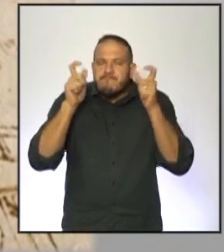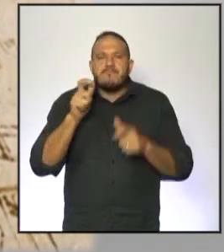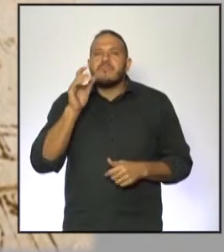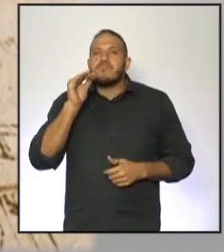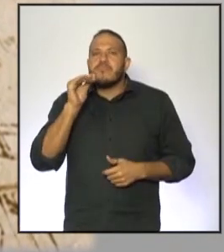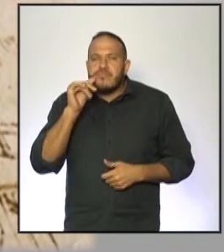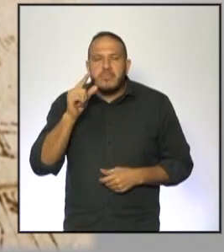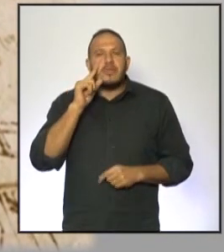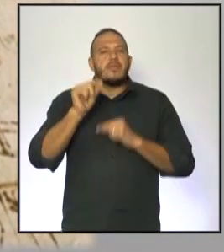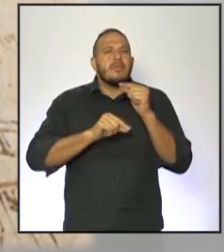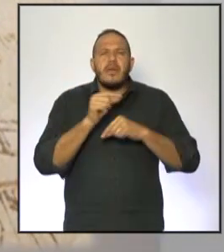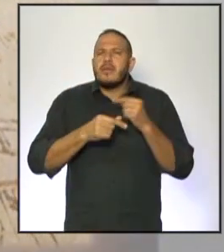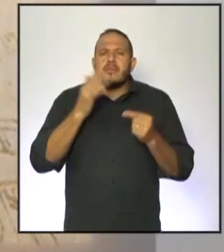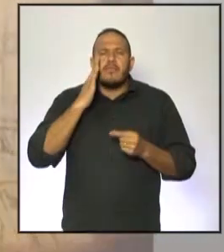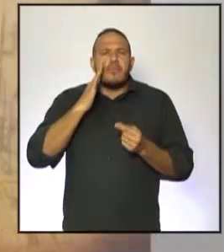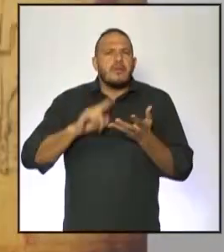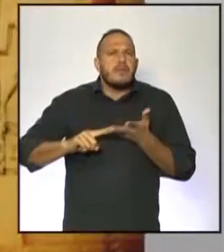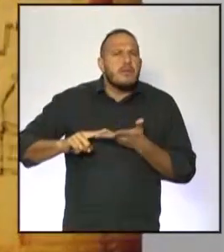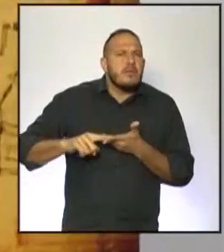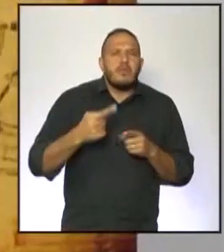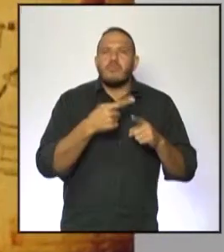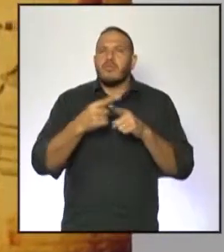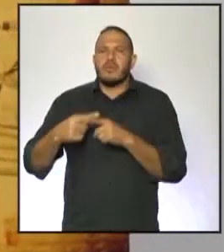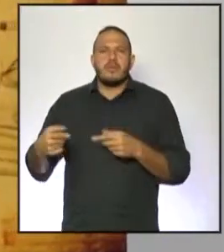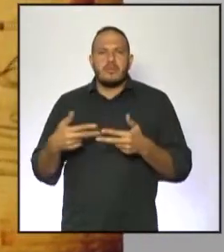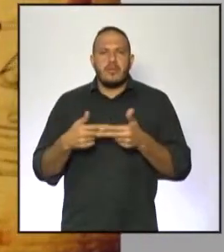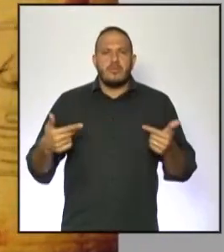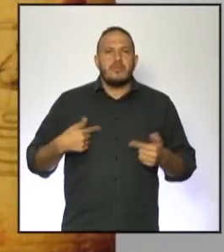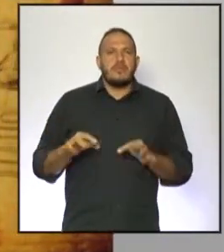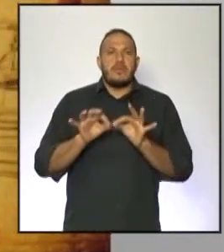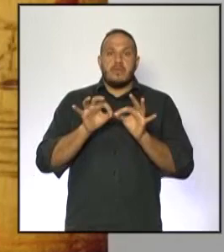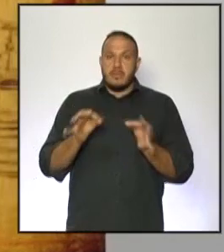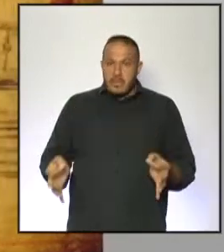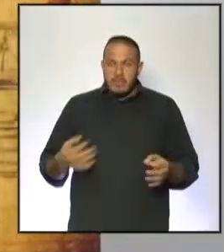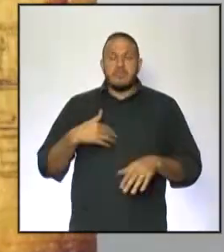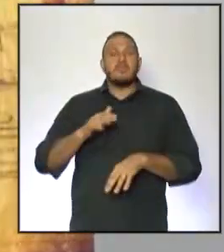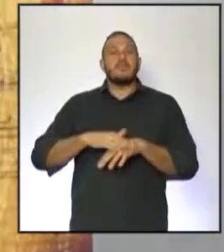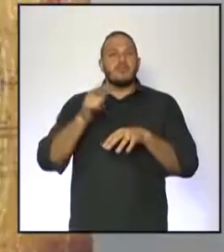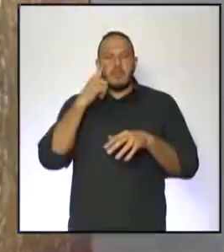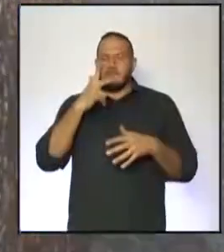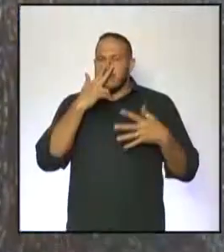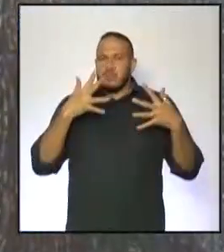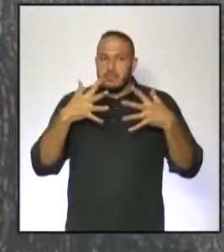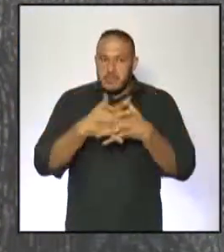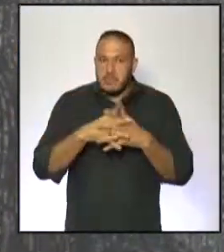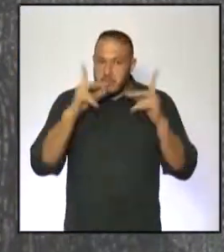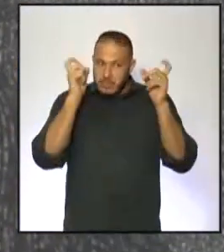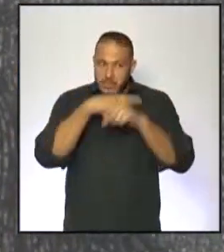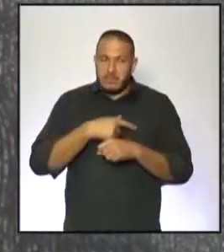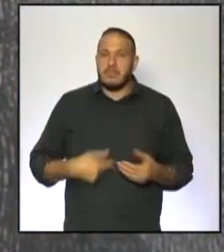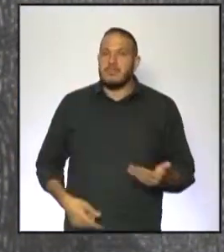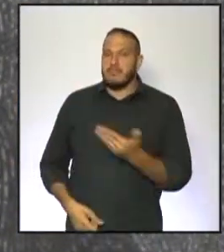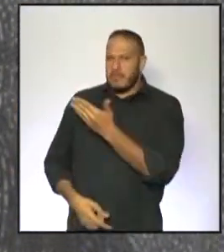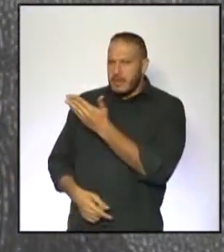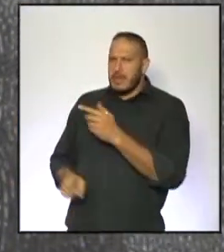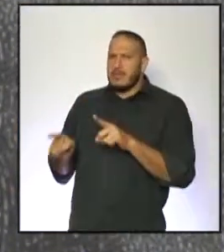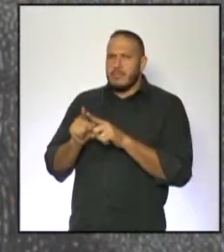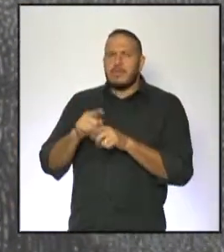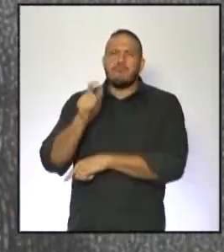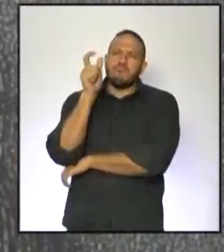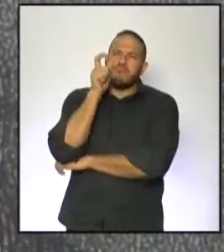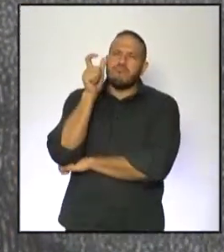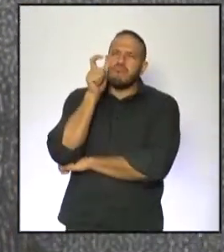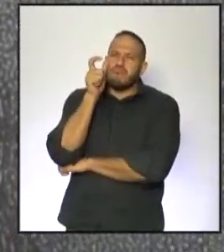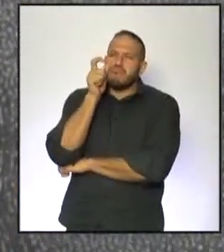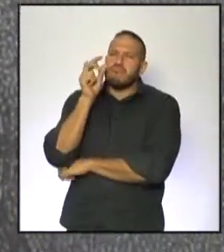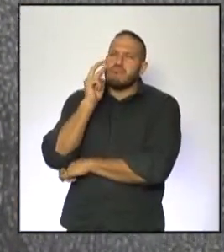ele queria saber o porquê de tudo, das coisas simples às mais complexas. Da Vinci era também um grande observador.